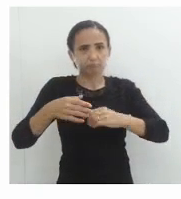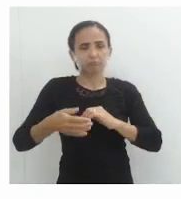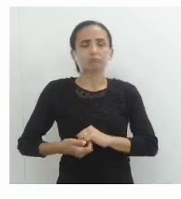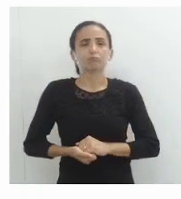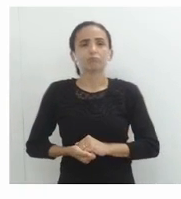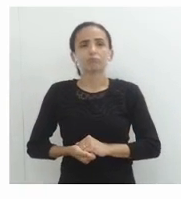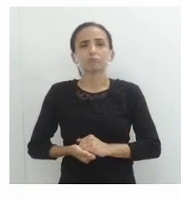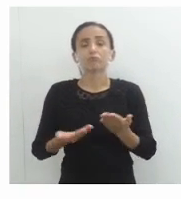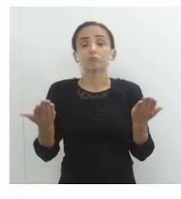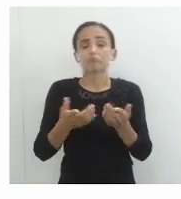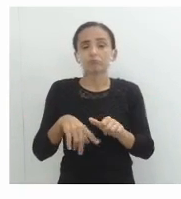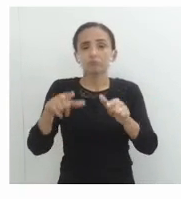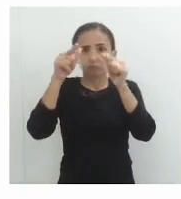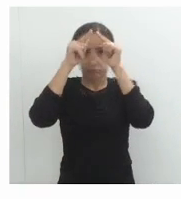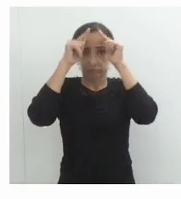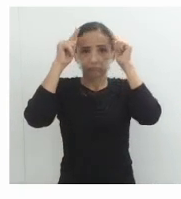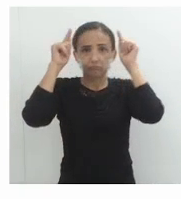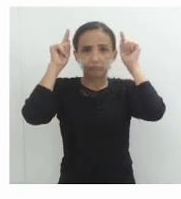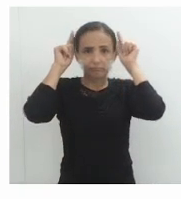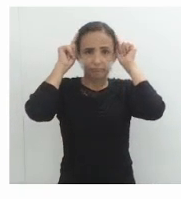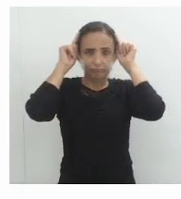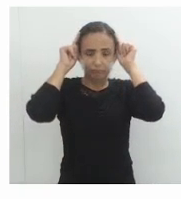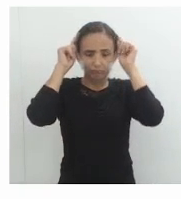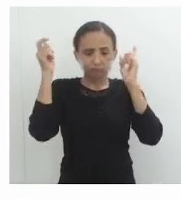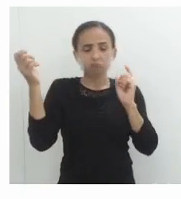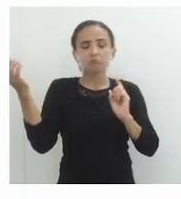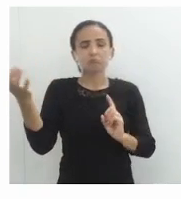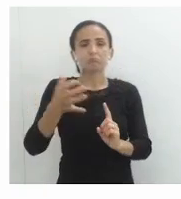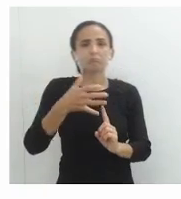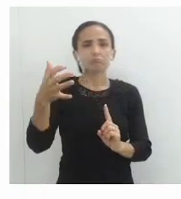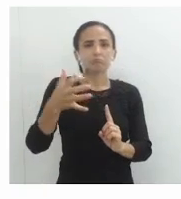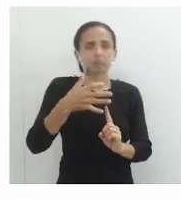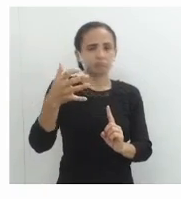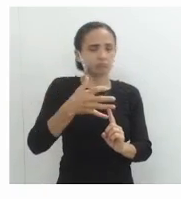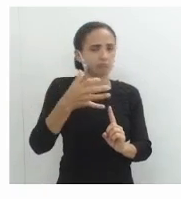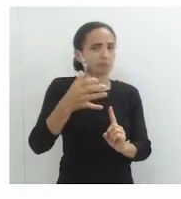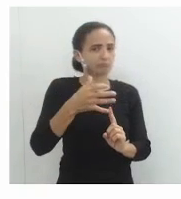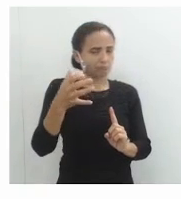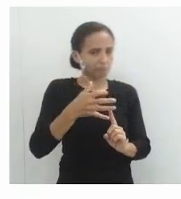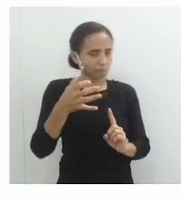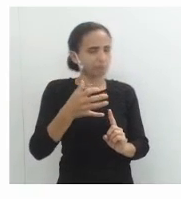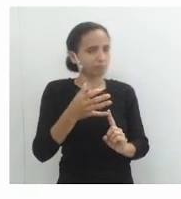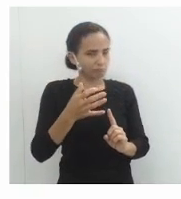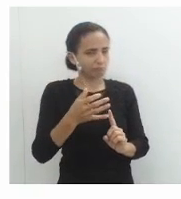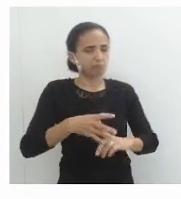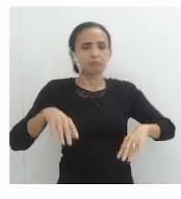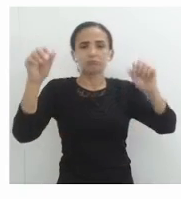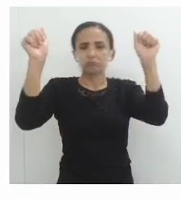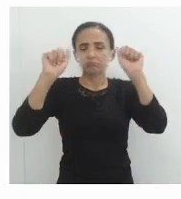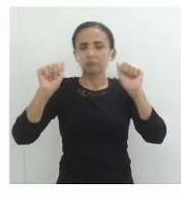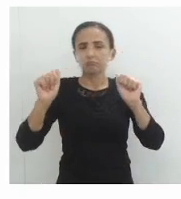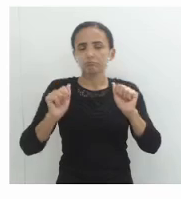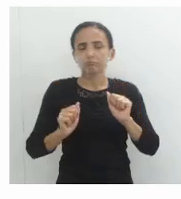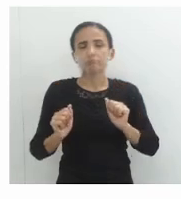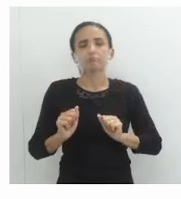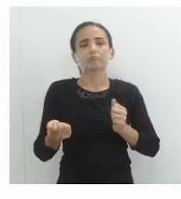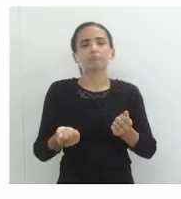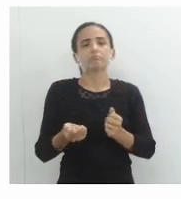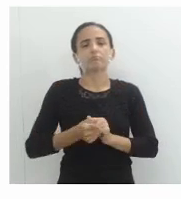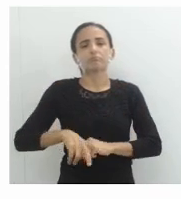Os gregos, né, fortemente influenciados pela arte egípcia, que eles foram também influenciados pela arte egípcia, produziram